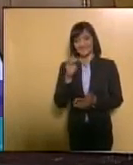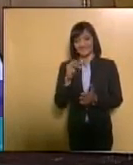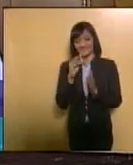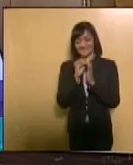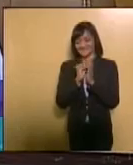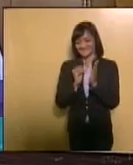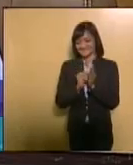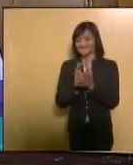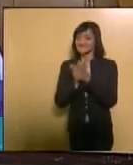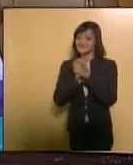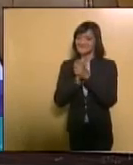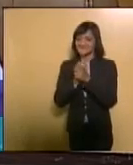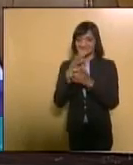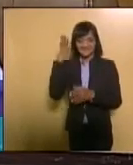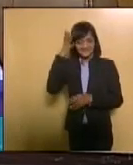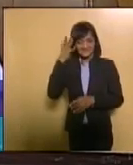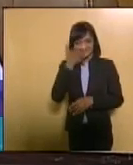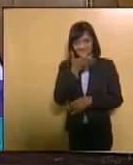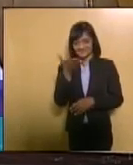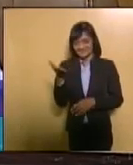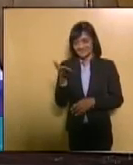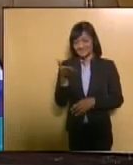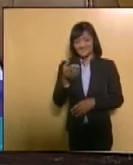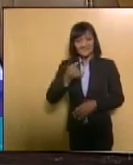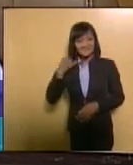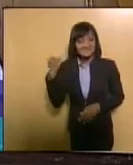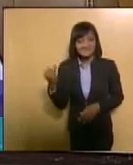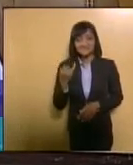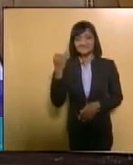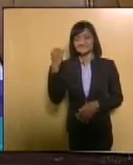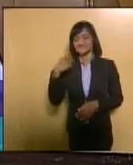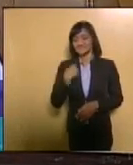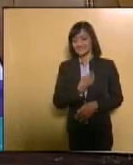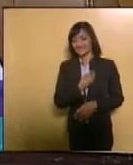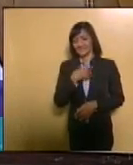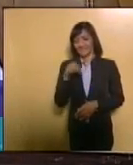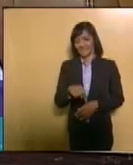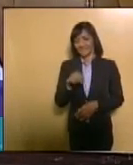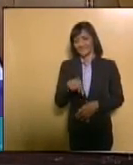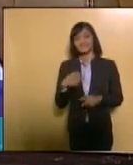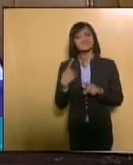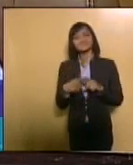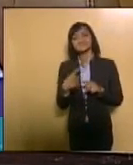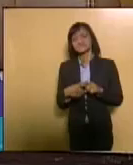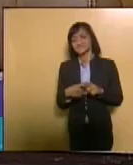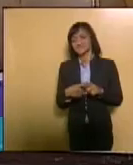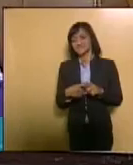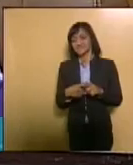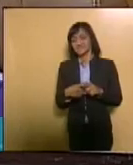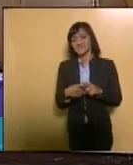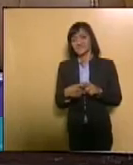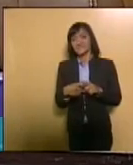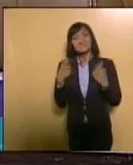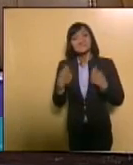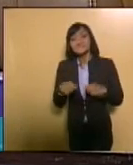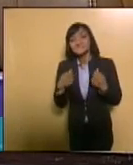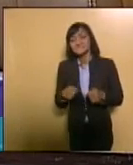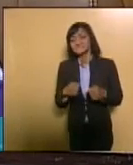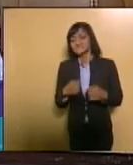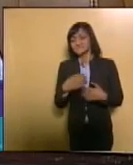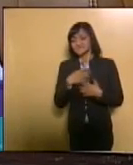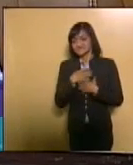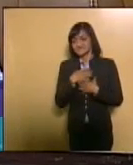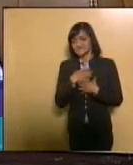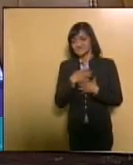palestrantes parabéns né foi muito importante para mim est aqui hoje porque é um assunto que eu sinto necessidade eu